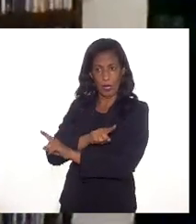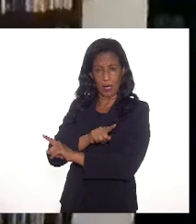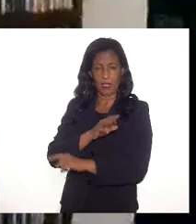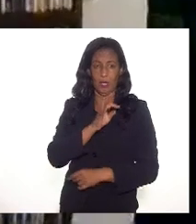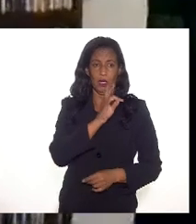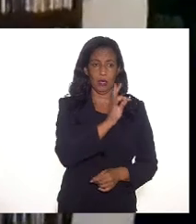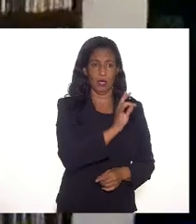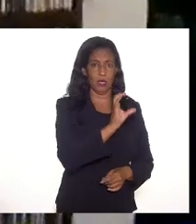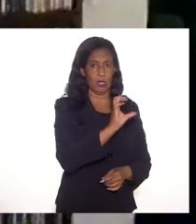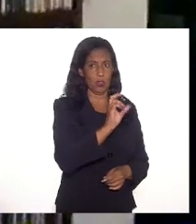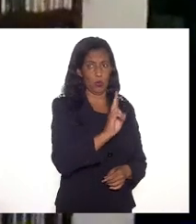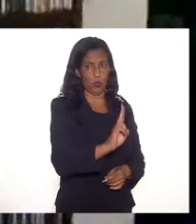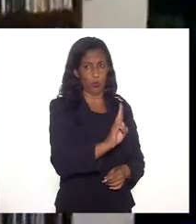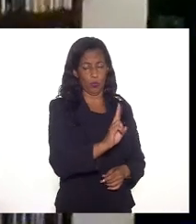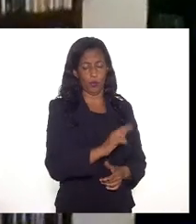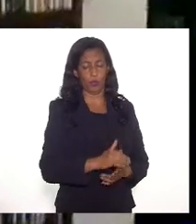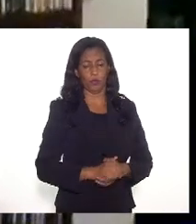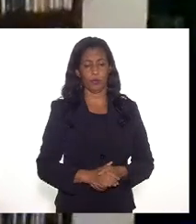contas da união